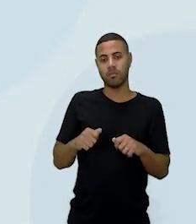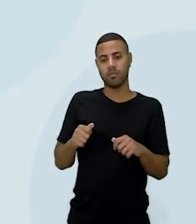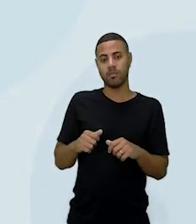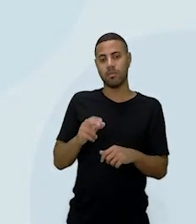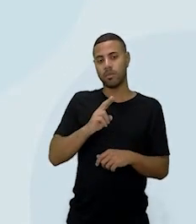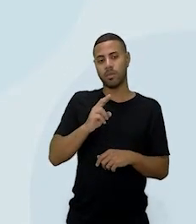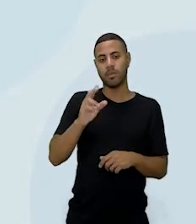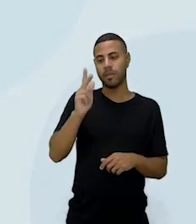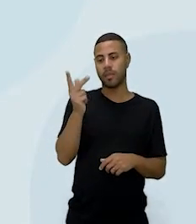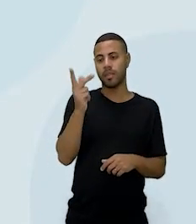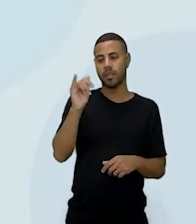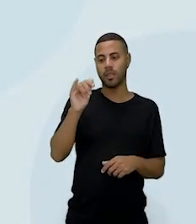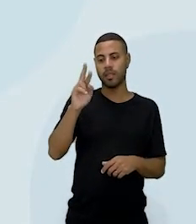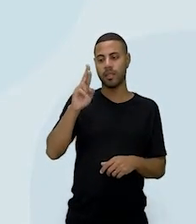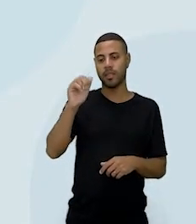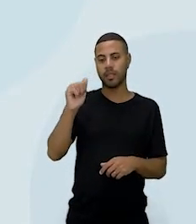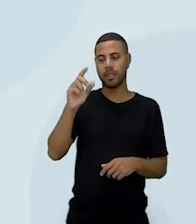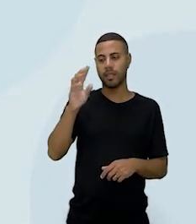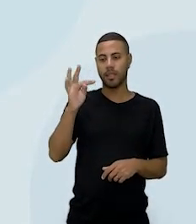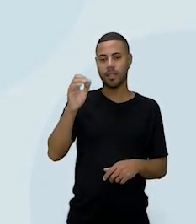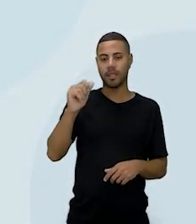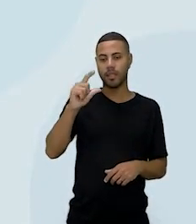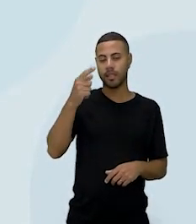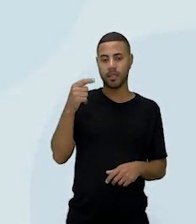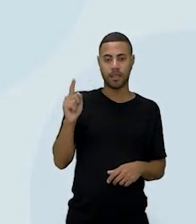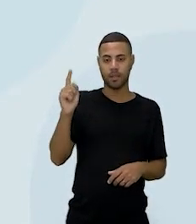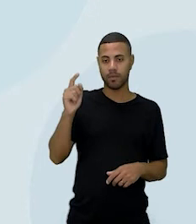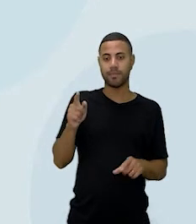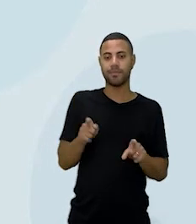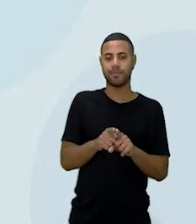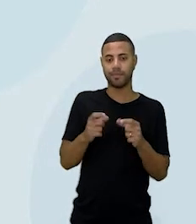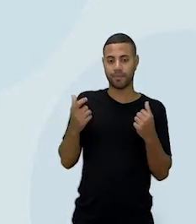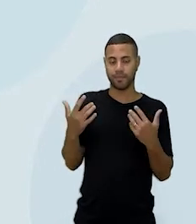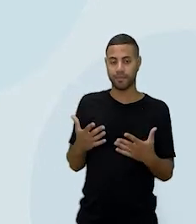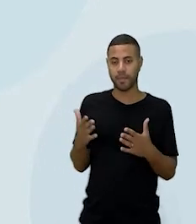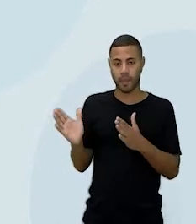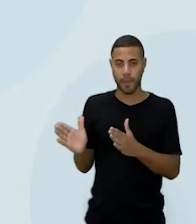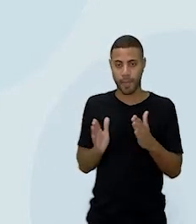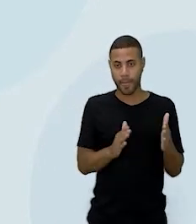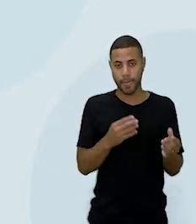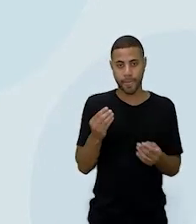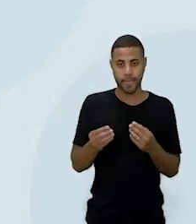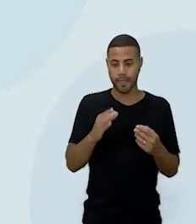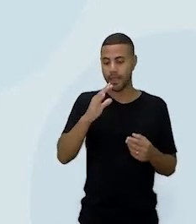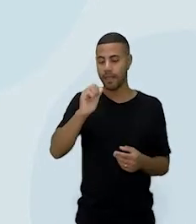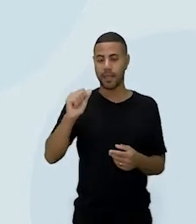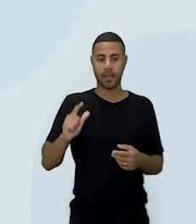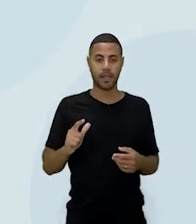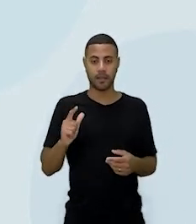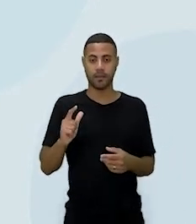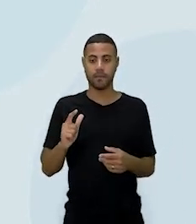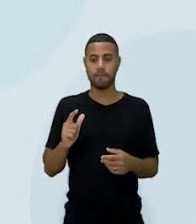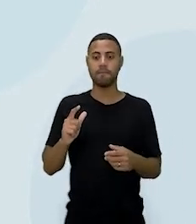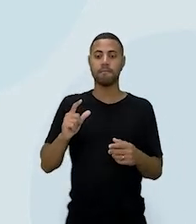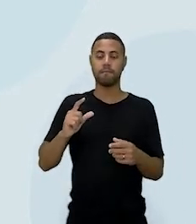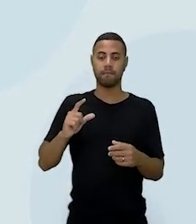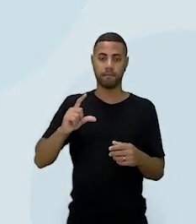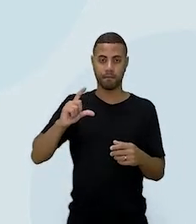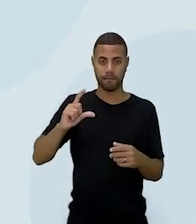chamado de hidratação da cal. Nesse processo, a cal, ela vai